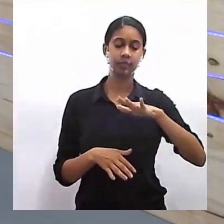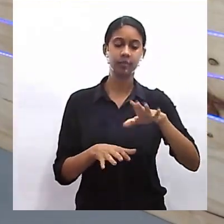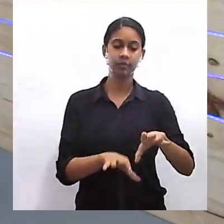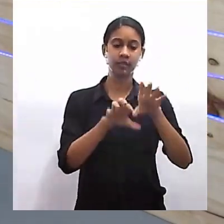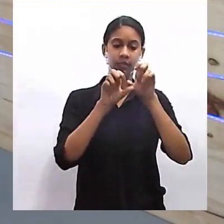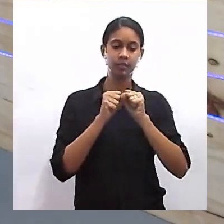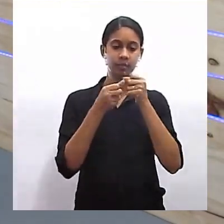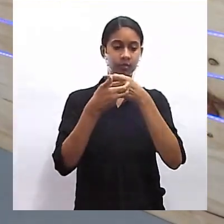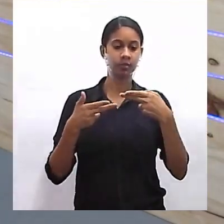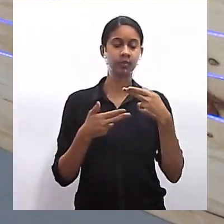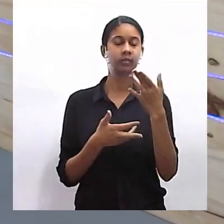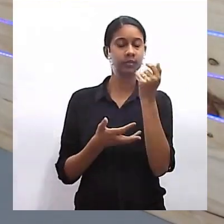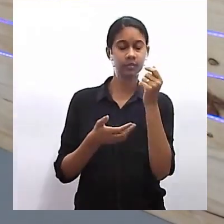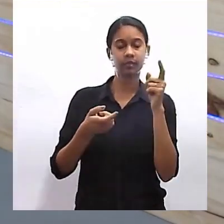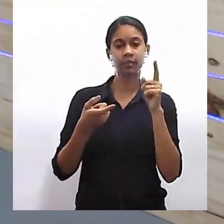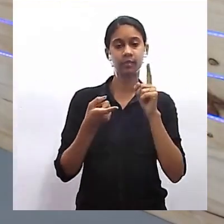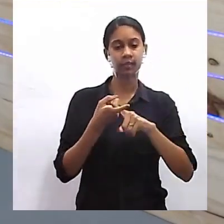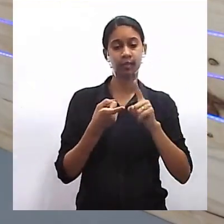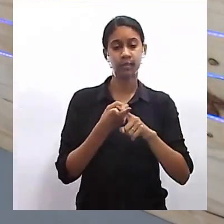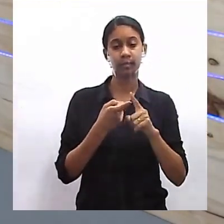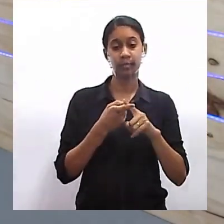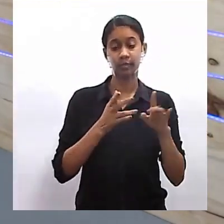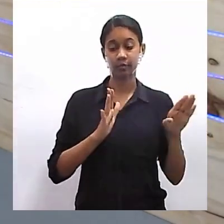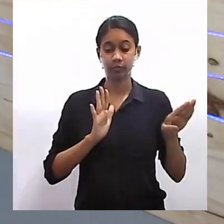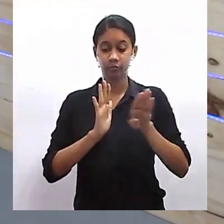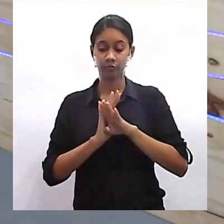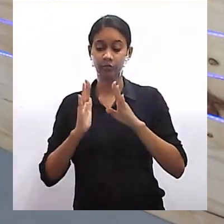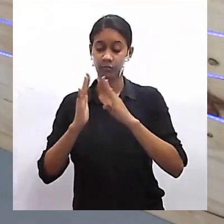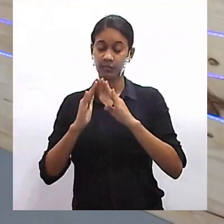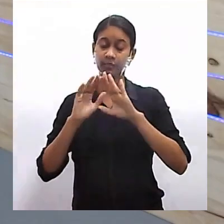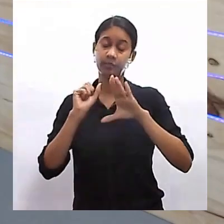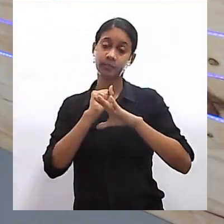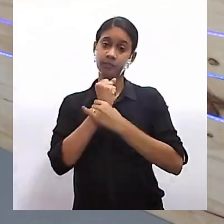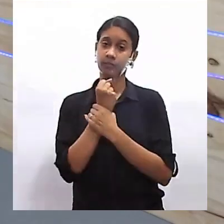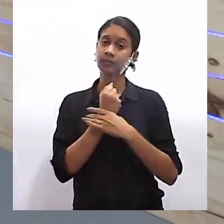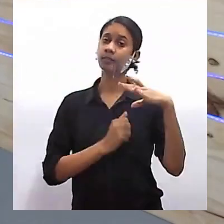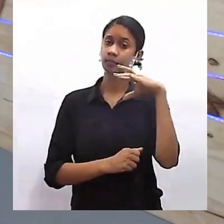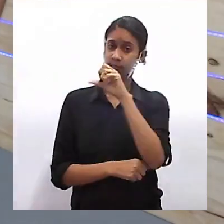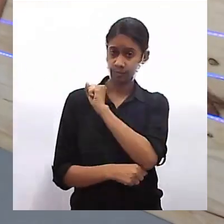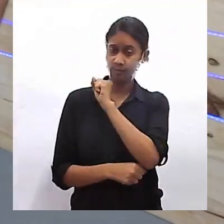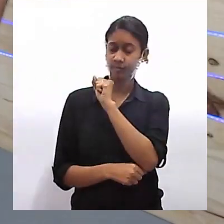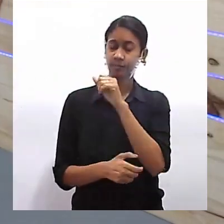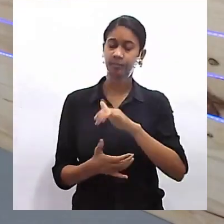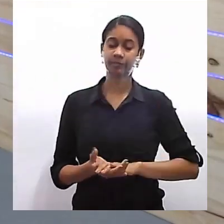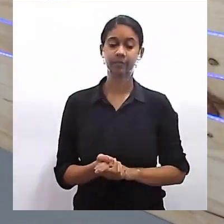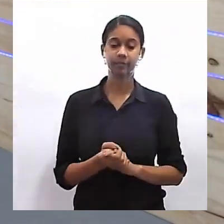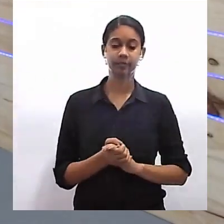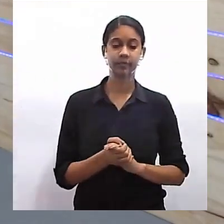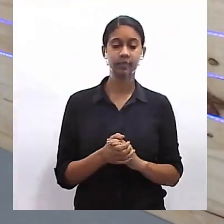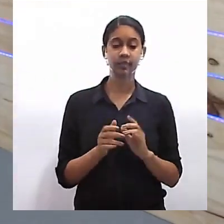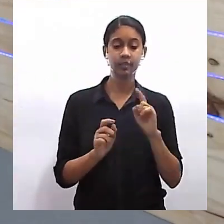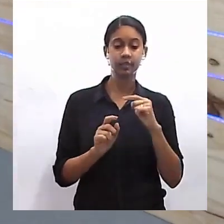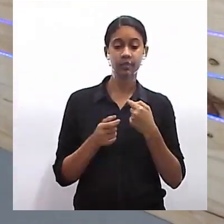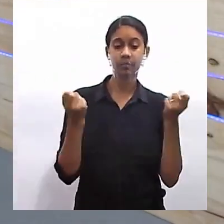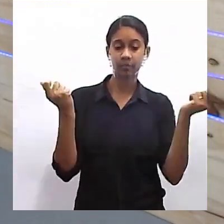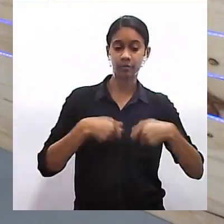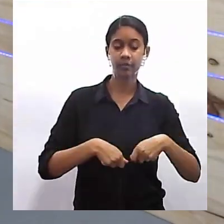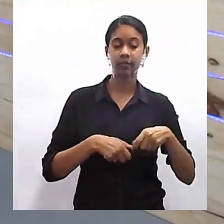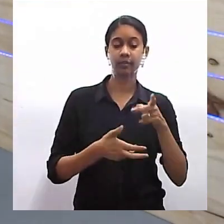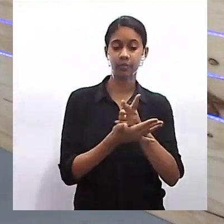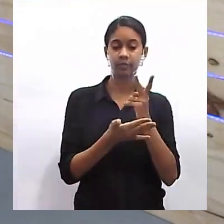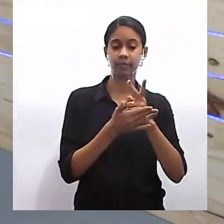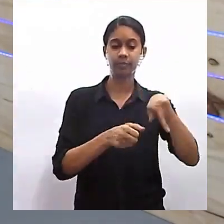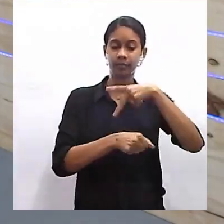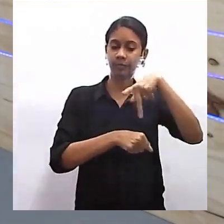alimentos que necessitam na comodidade do lar com mais segurança e rapidez. A logística permite que o país continue